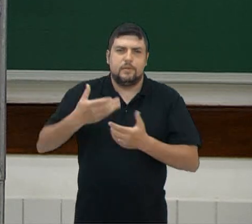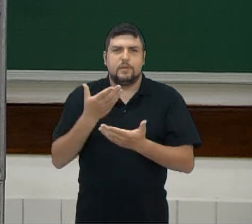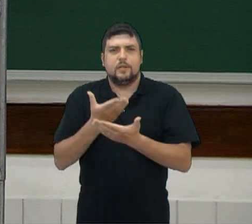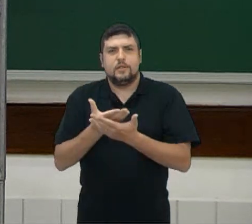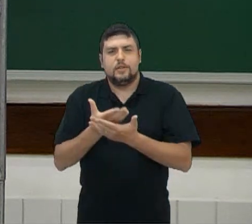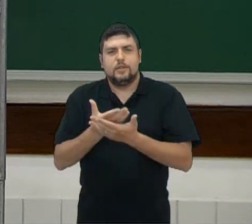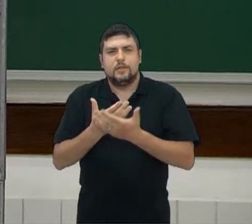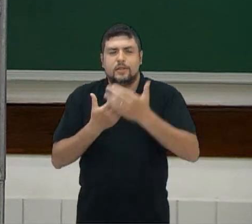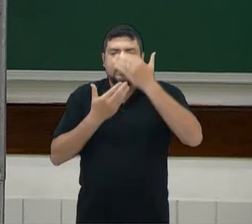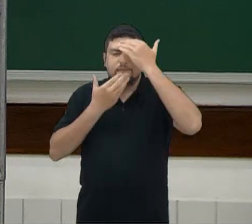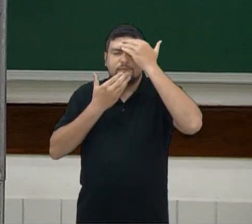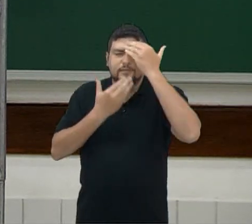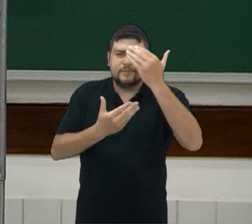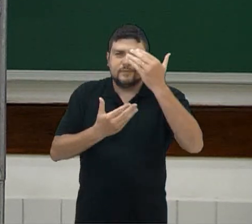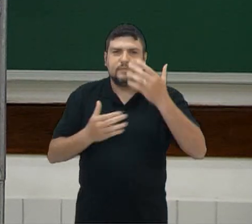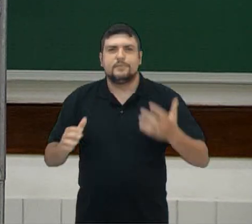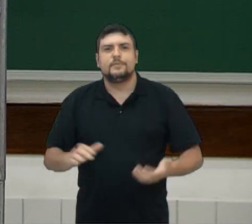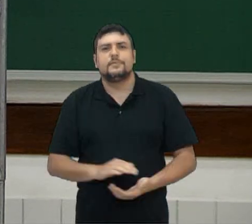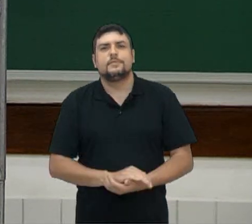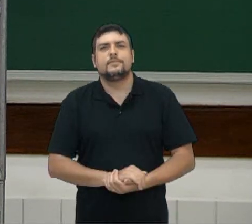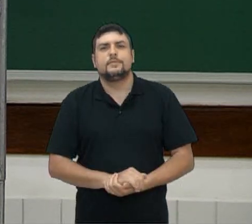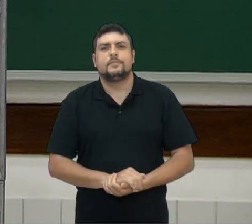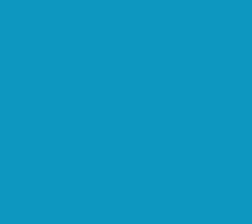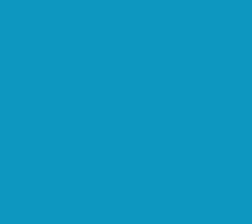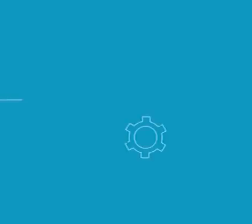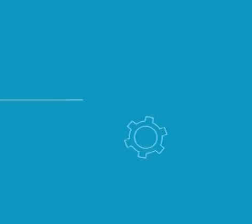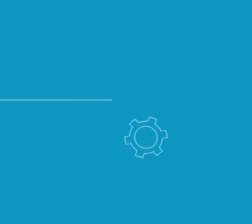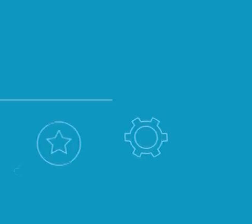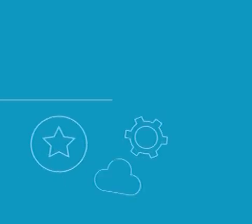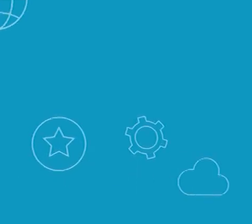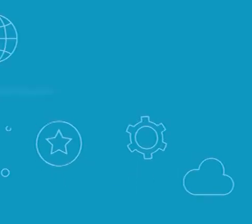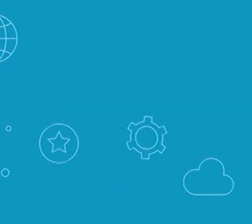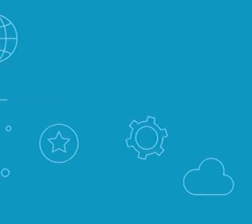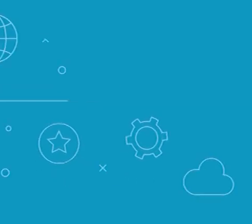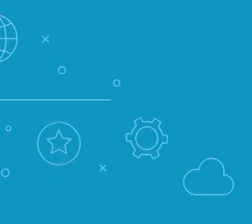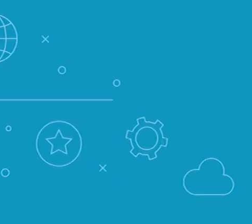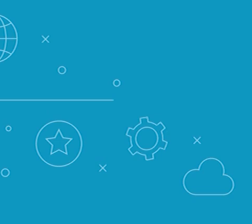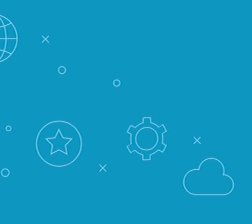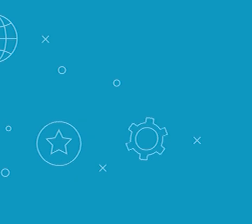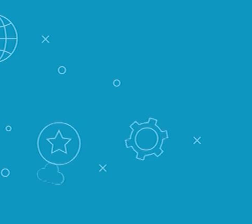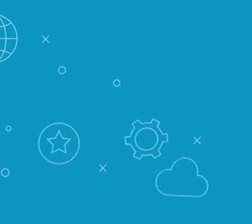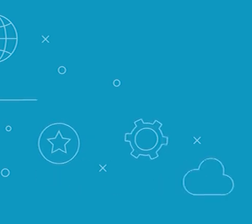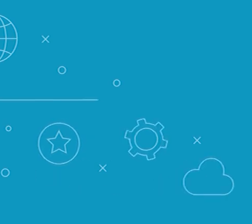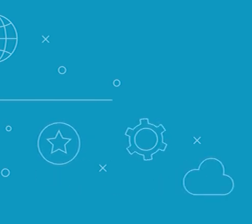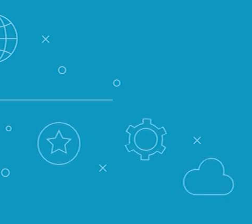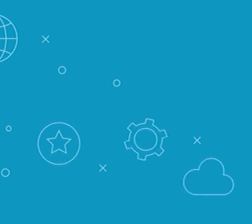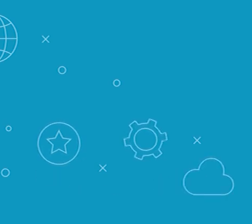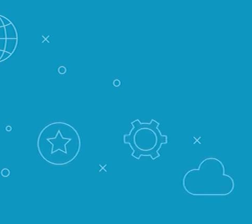Muito obrigada!